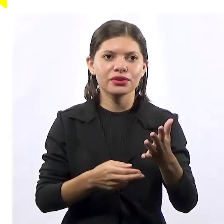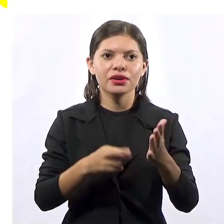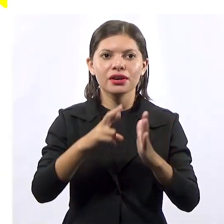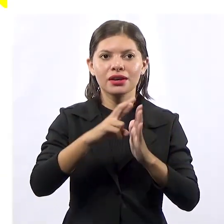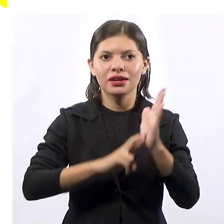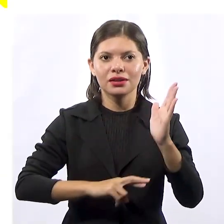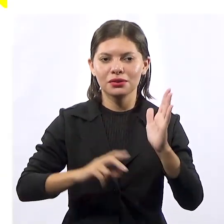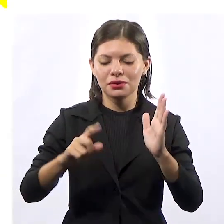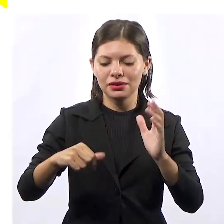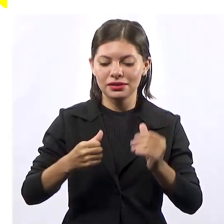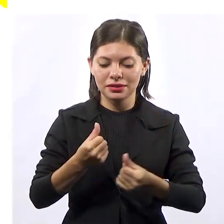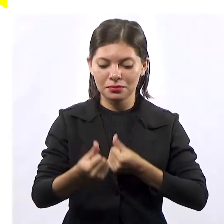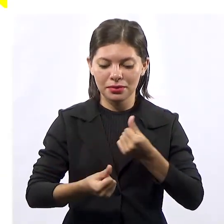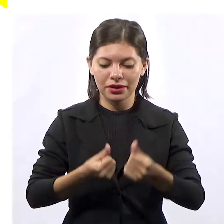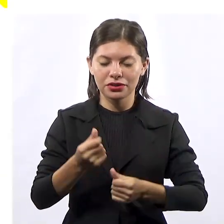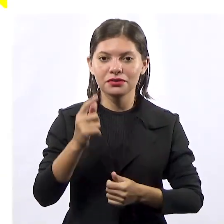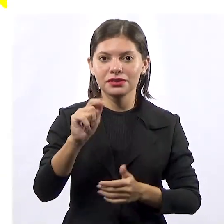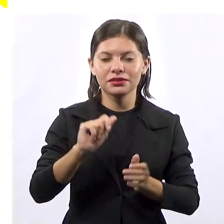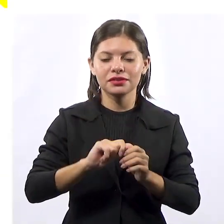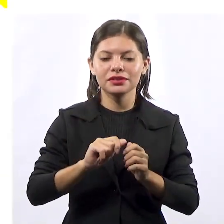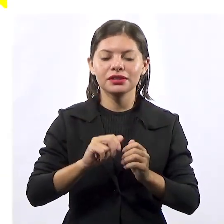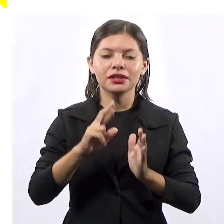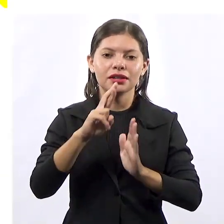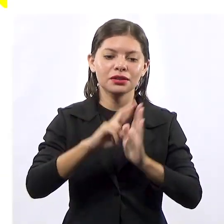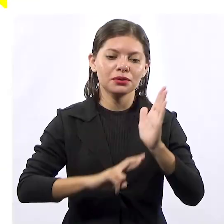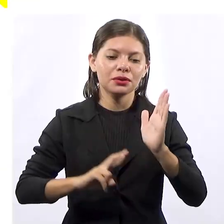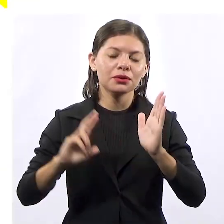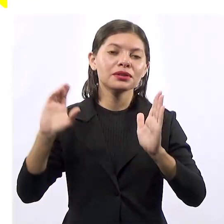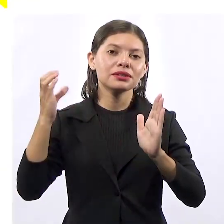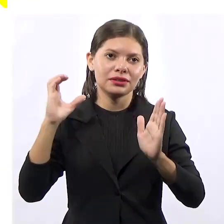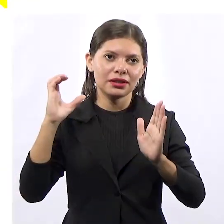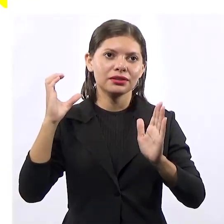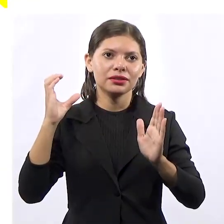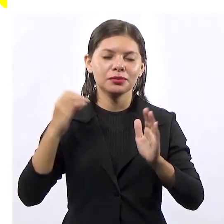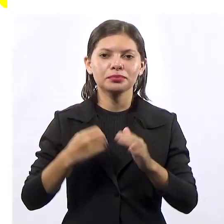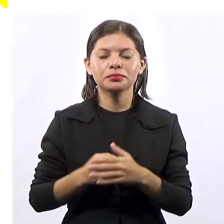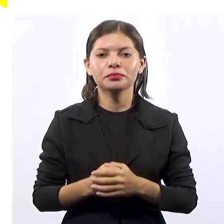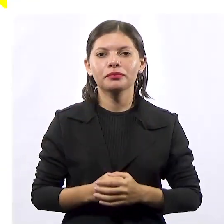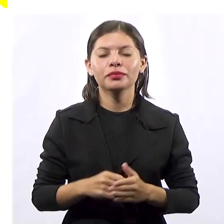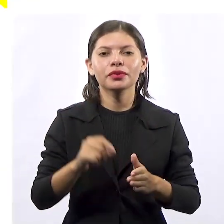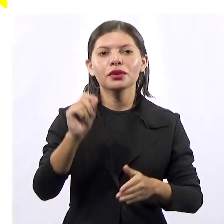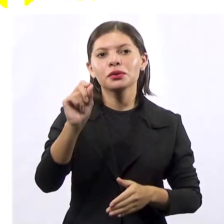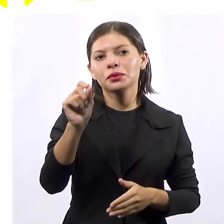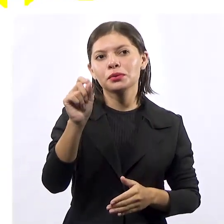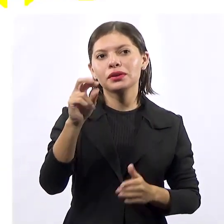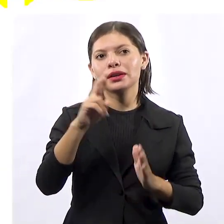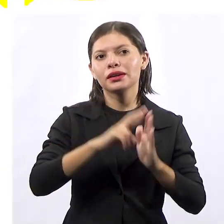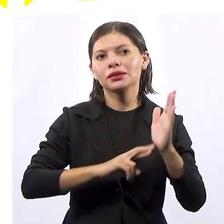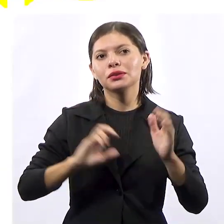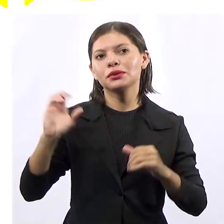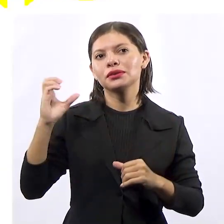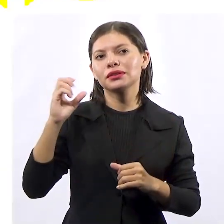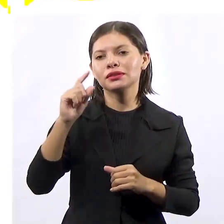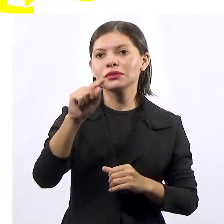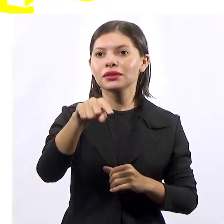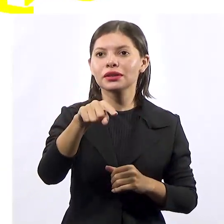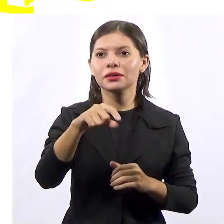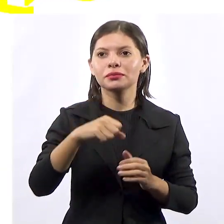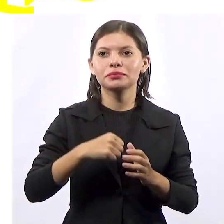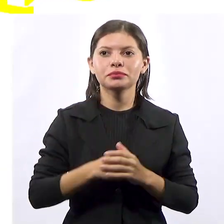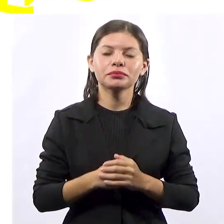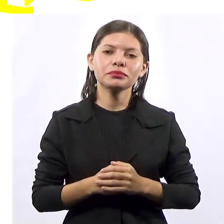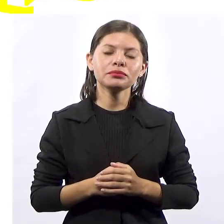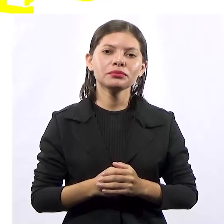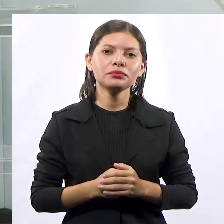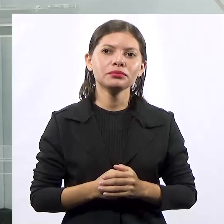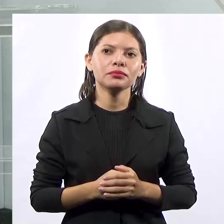neste semestre vocês farão um relatório científico. O que significa isso? O que é um relatório científico? O